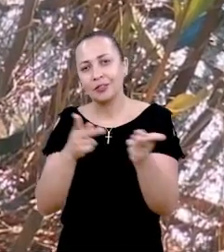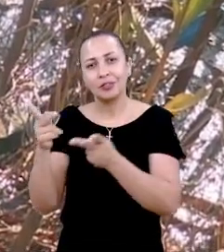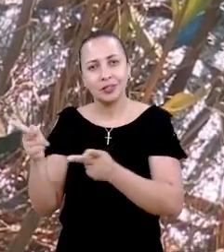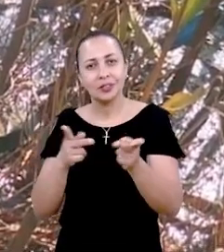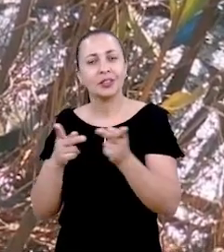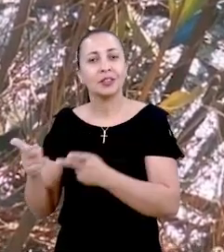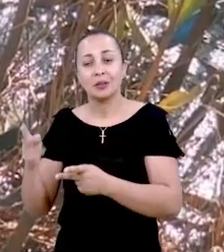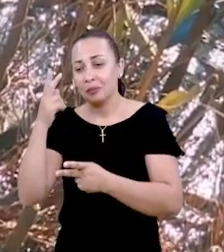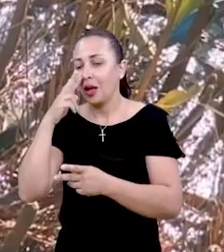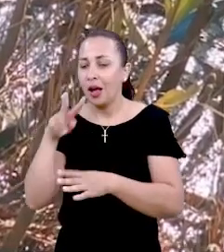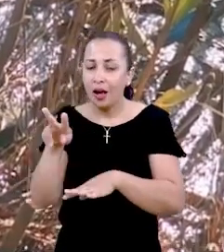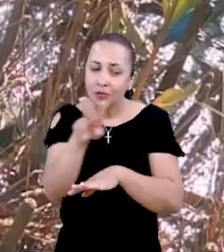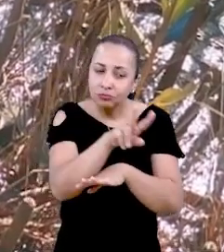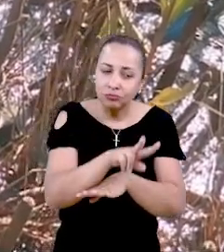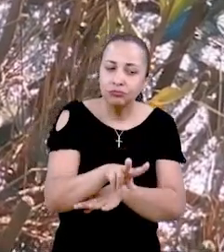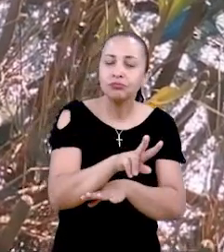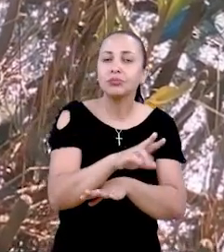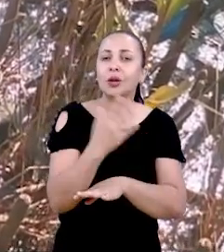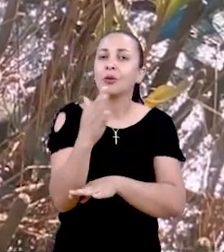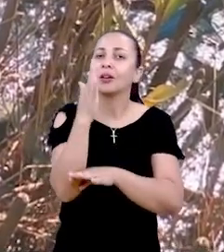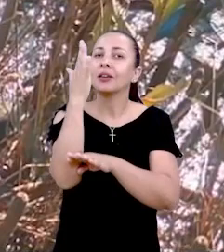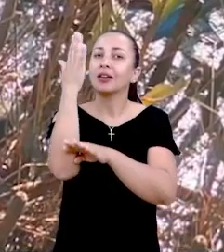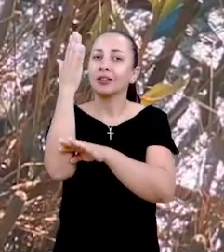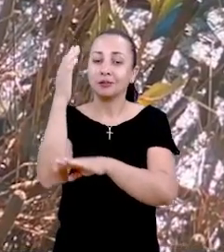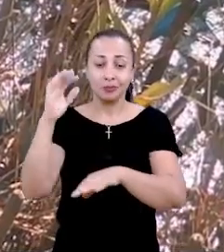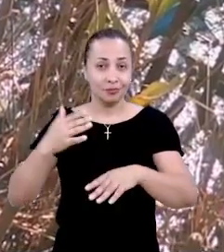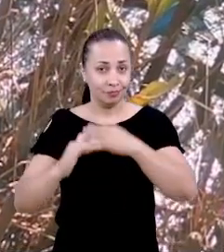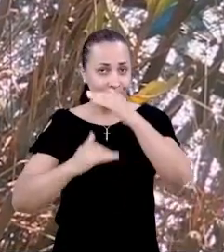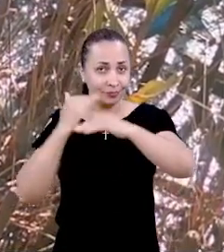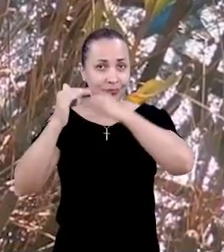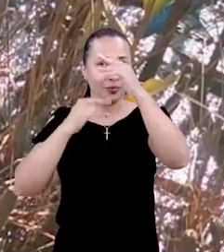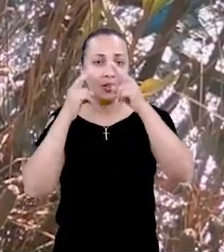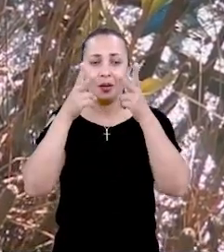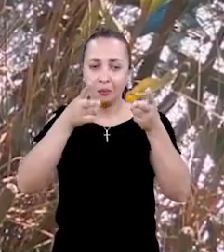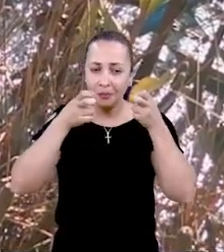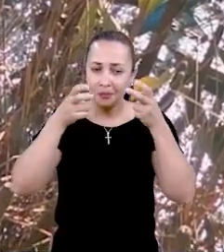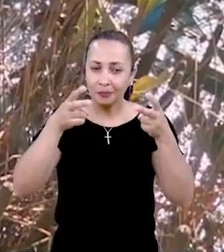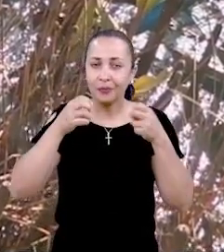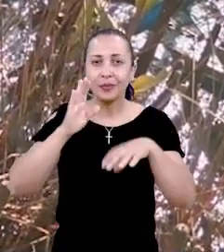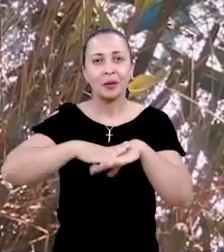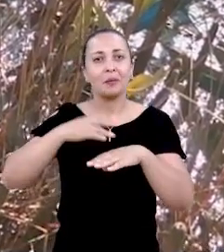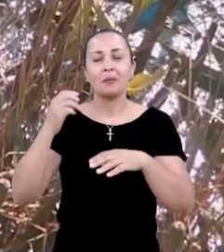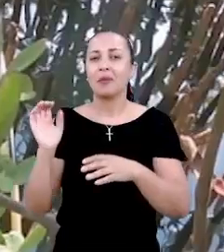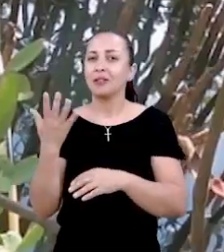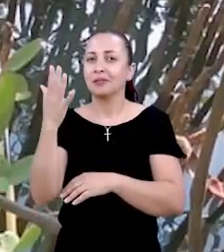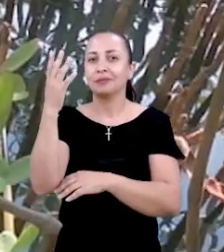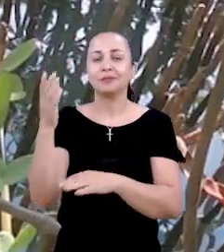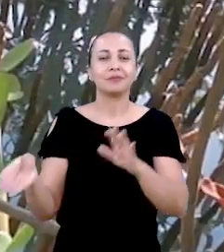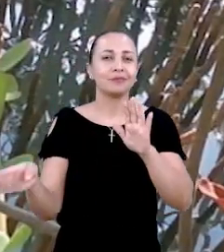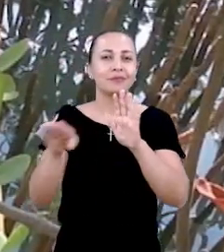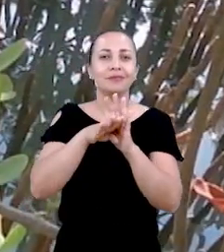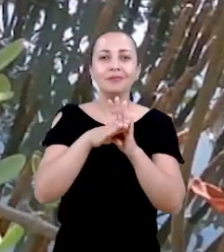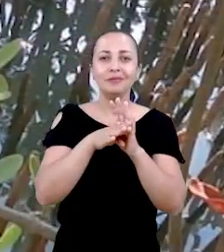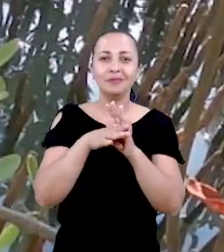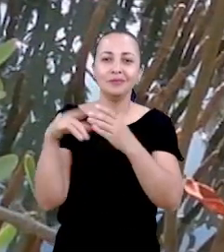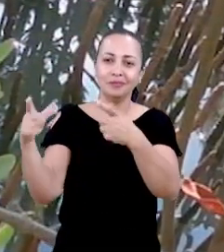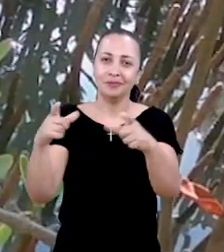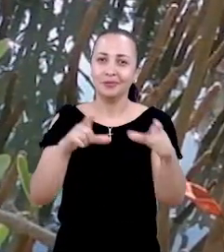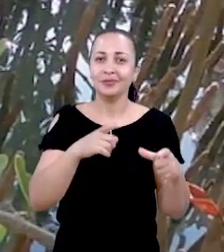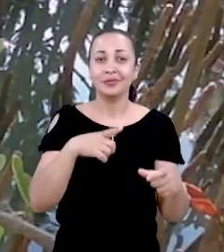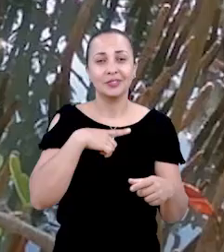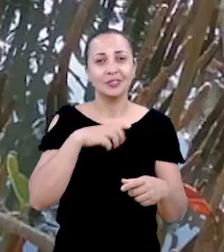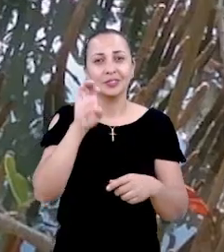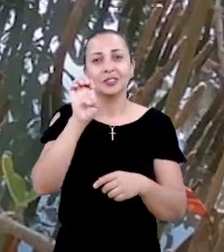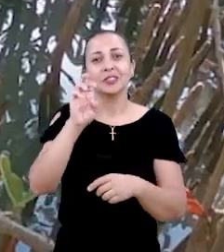mangue para acompanhar o crescimento daquelas plantas, e a gente viu que mais plantas chegaram em locais que